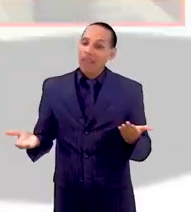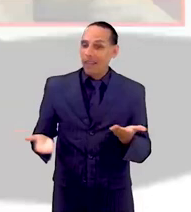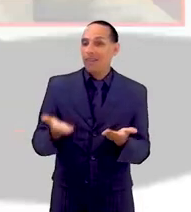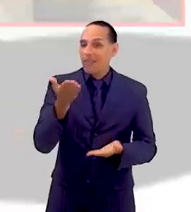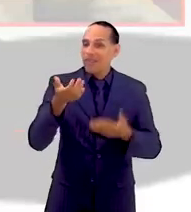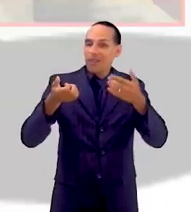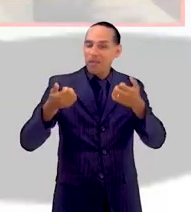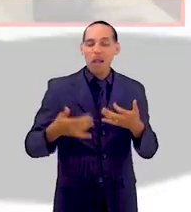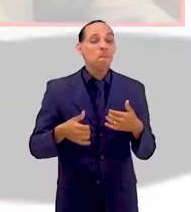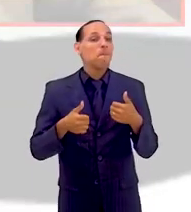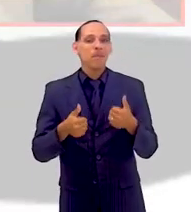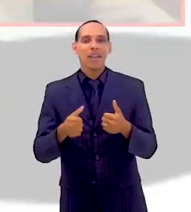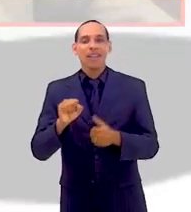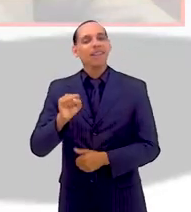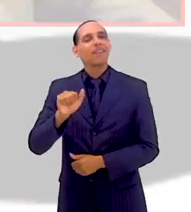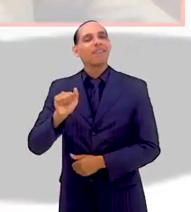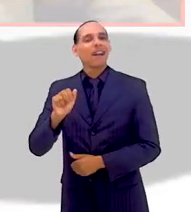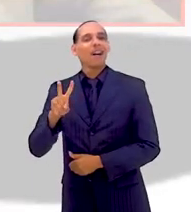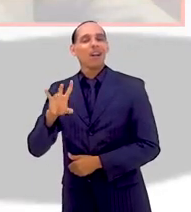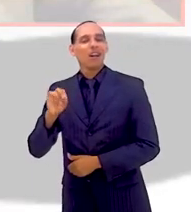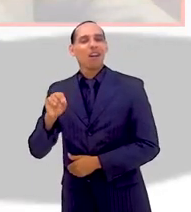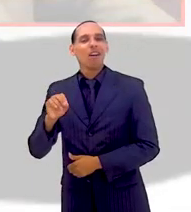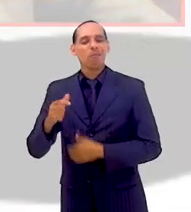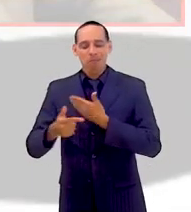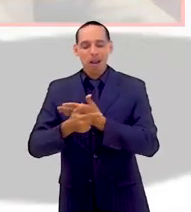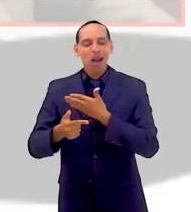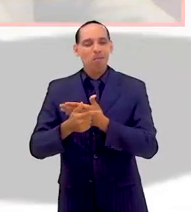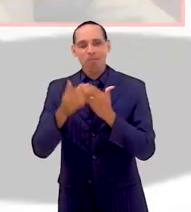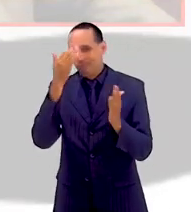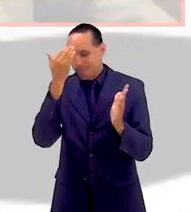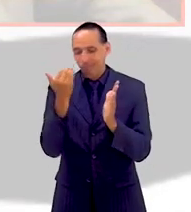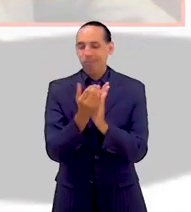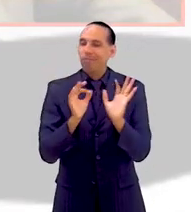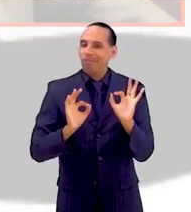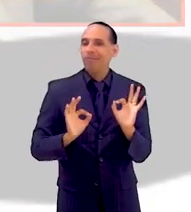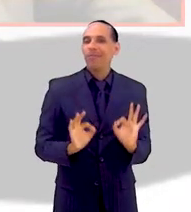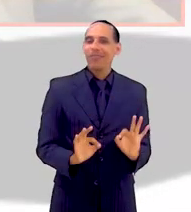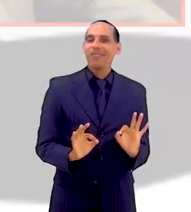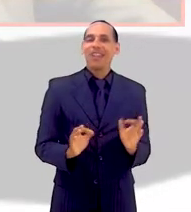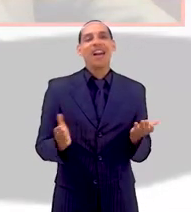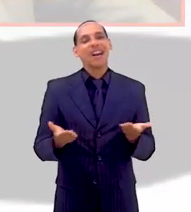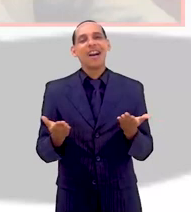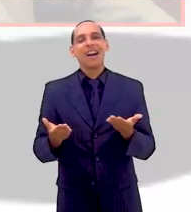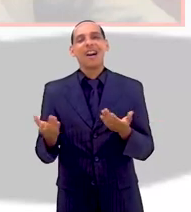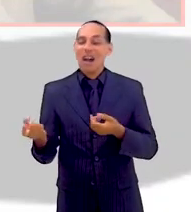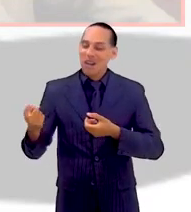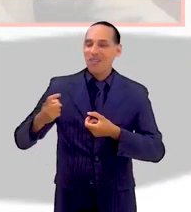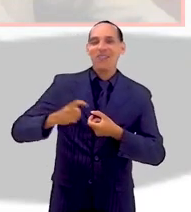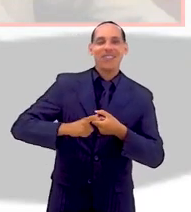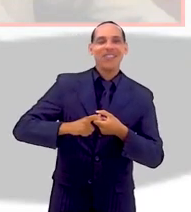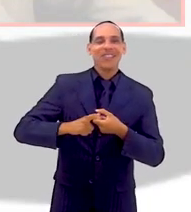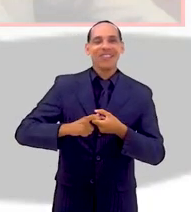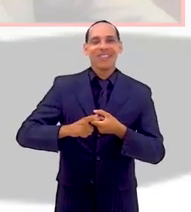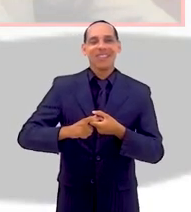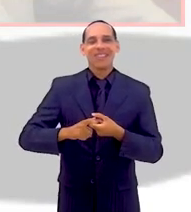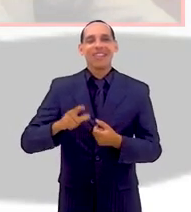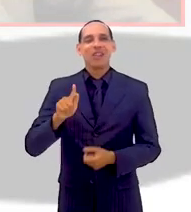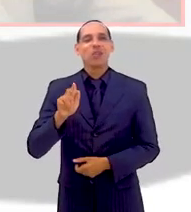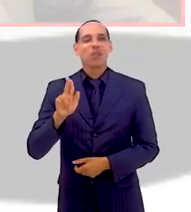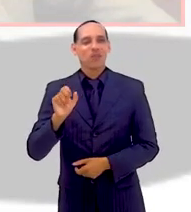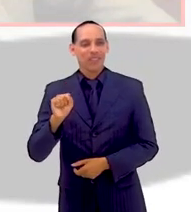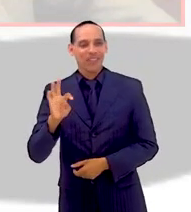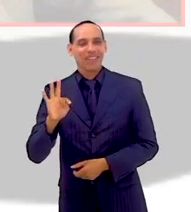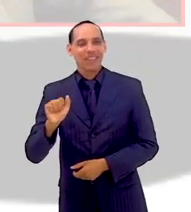agora, como você muito bem disse, o Sávio, ele cumpriu o seu papel e agora vamos dar as boas-vindas de novo a